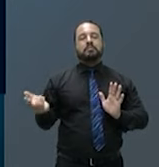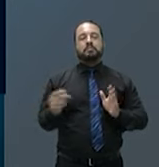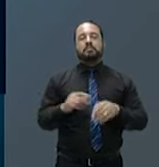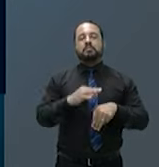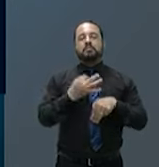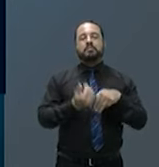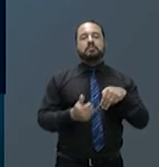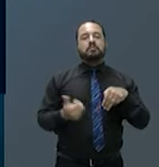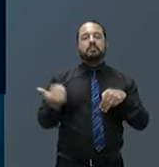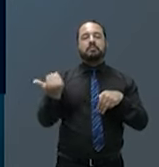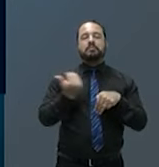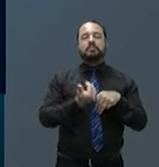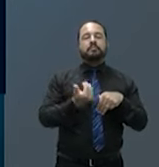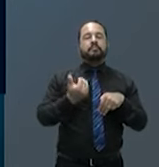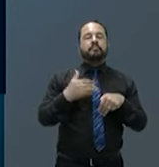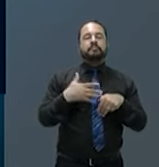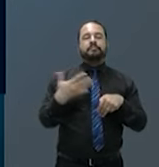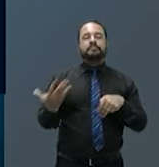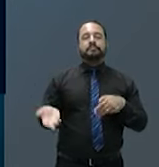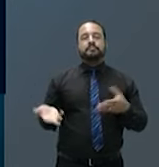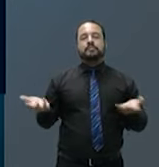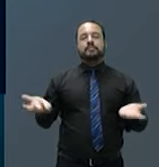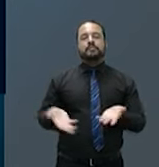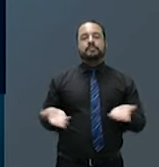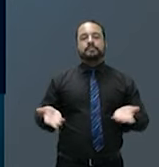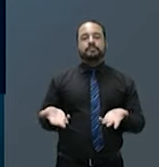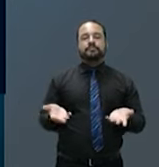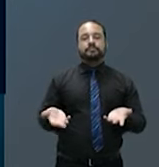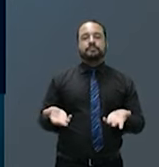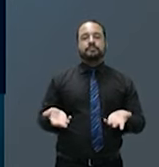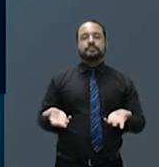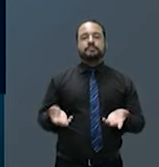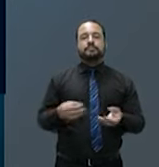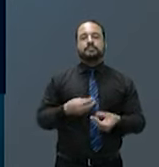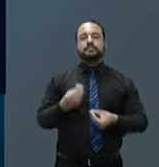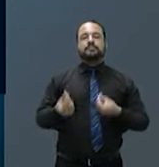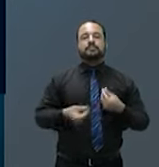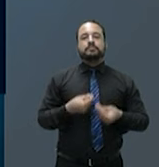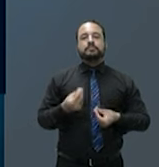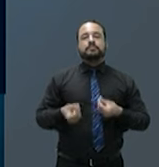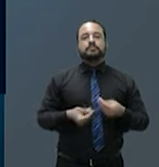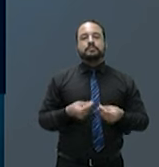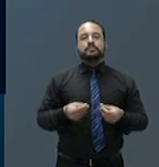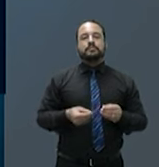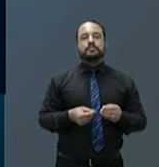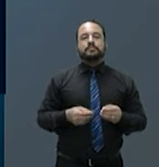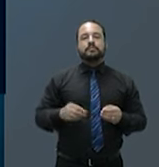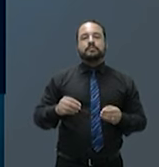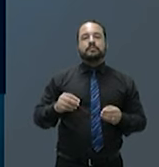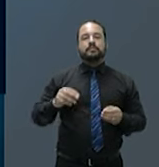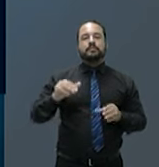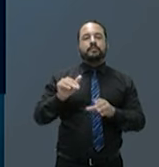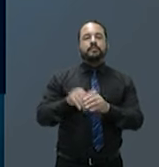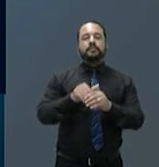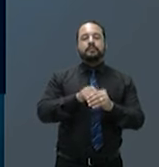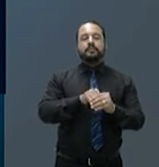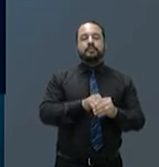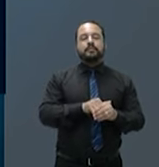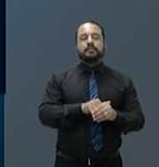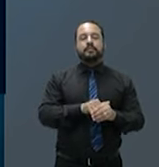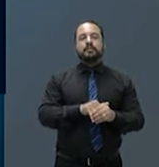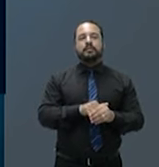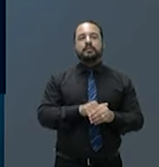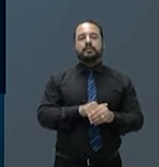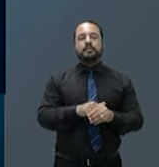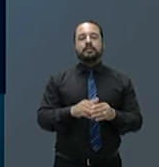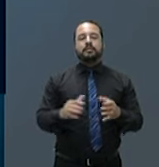Marques. Agora estaremos a prevalecer o voto de sua excelência, estaremos a estimular